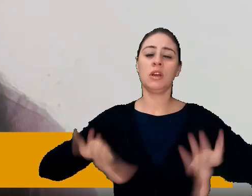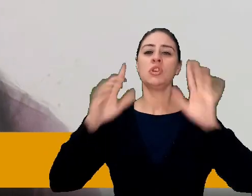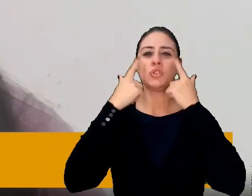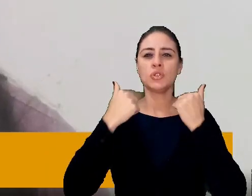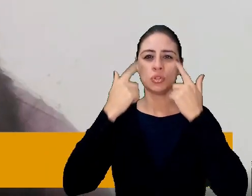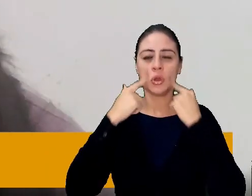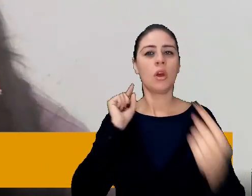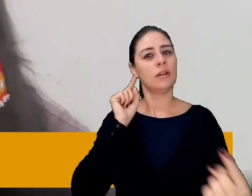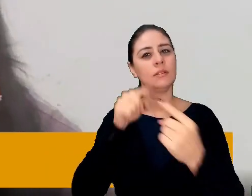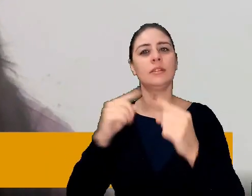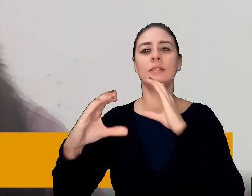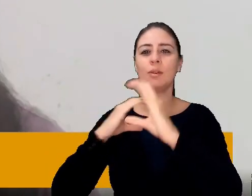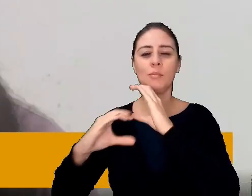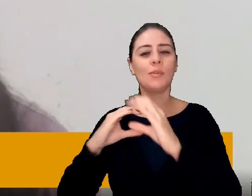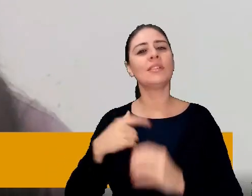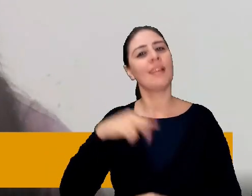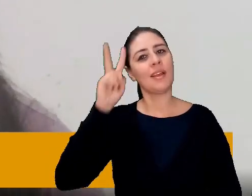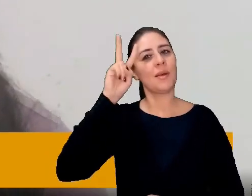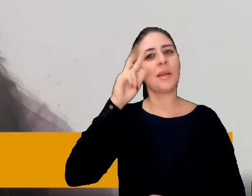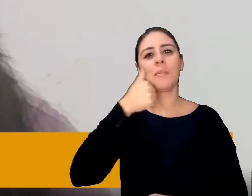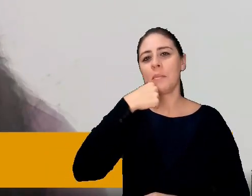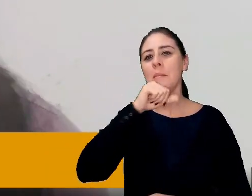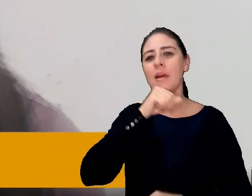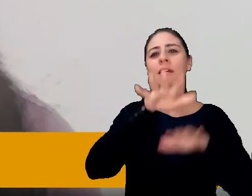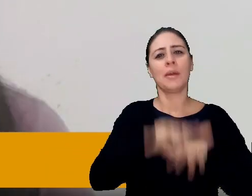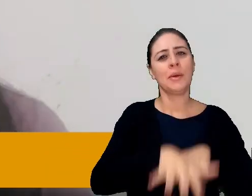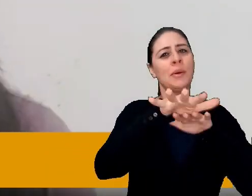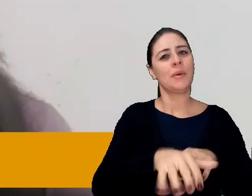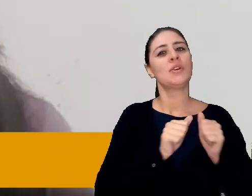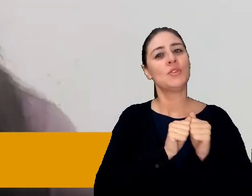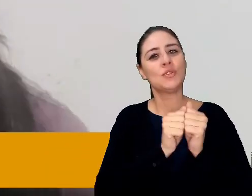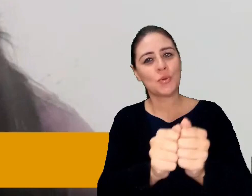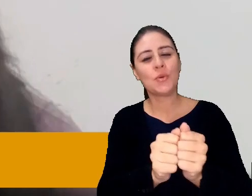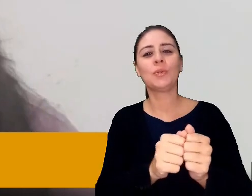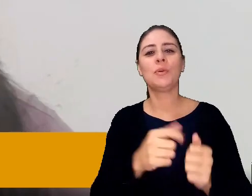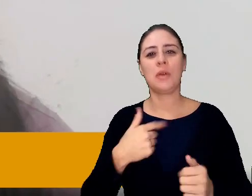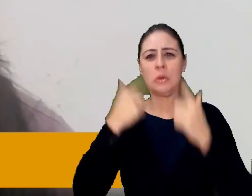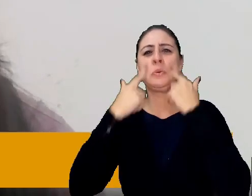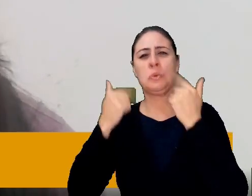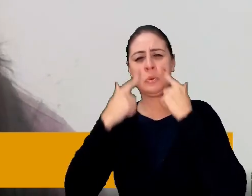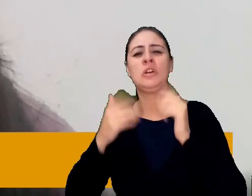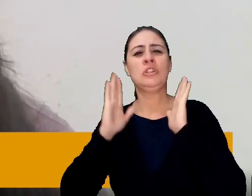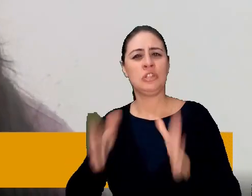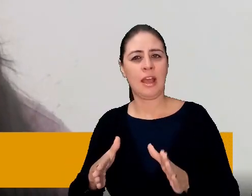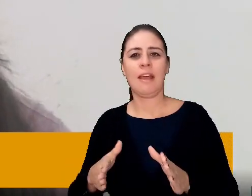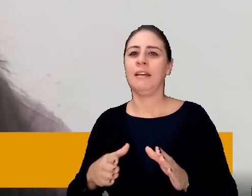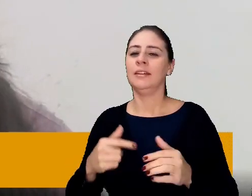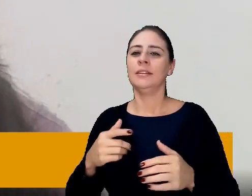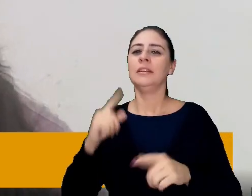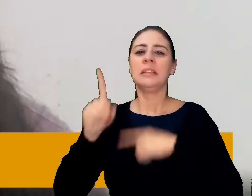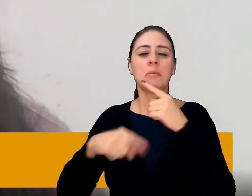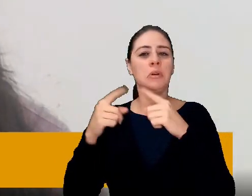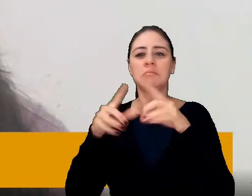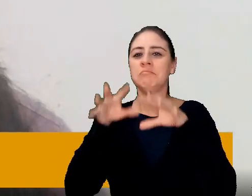Daí eu lembro que a minha mãe tava, eu já tinha chorado horrores, já estava bem, e eu olhei pro lado assim, a minha mãe segurando uma lágrima,